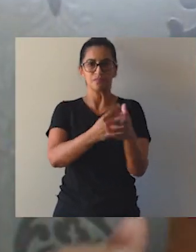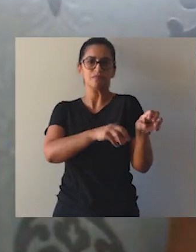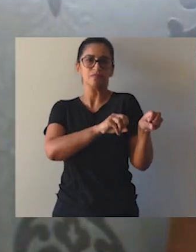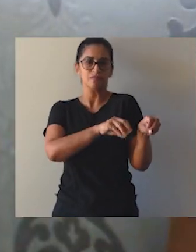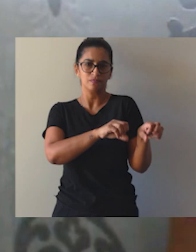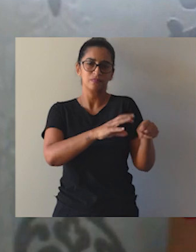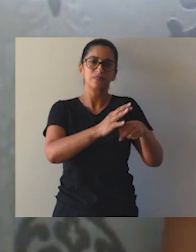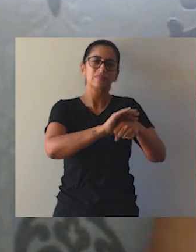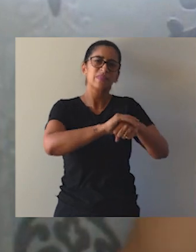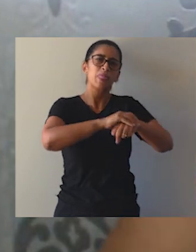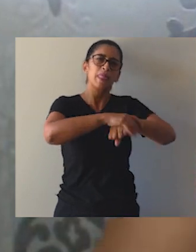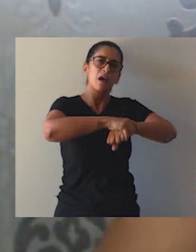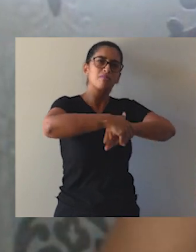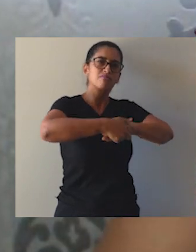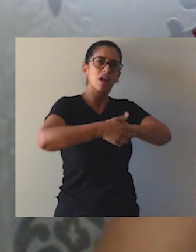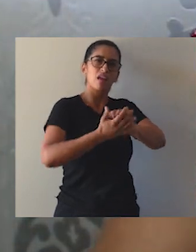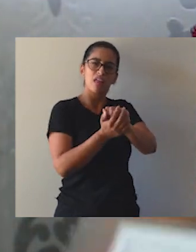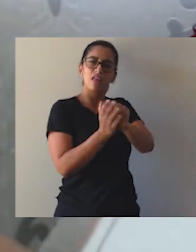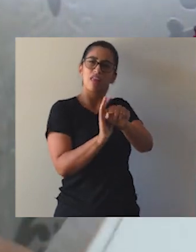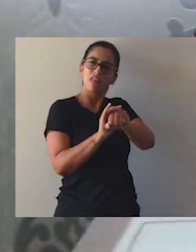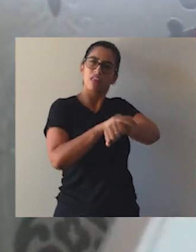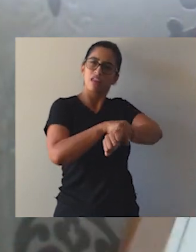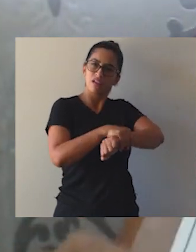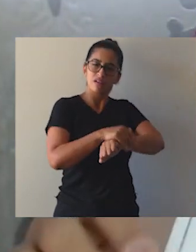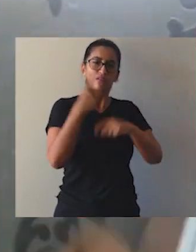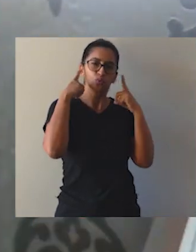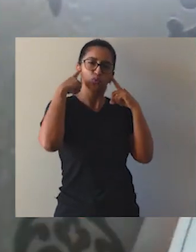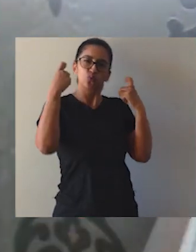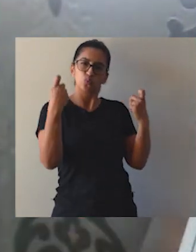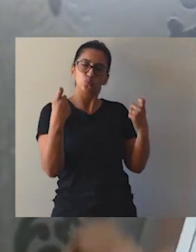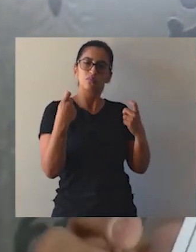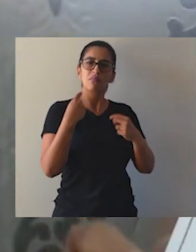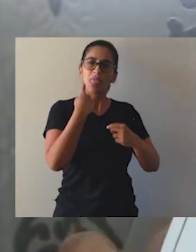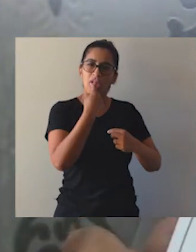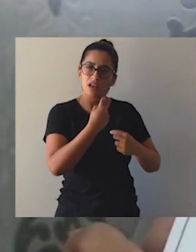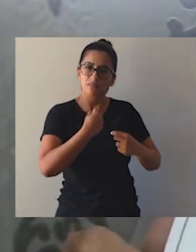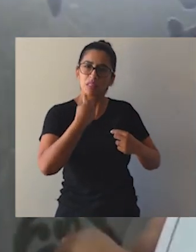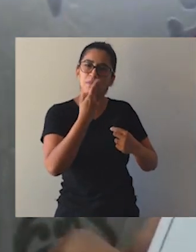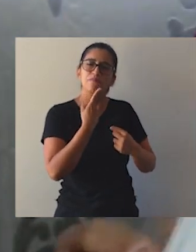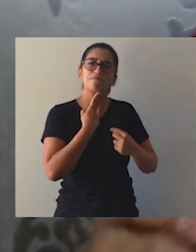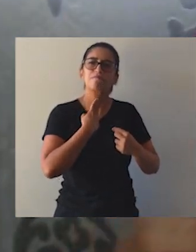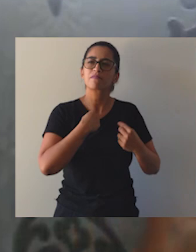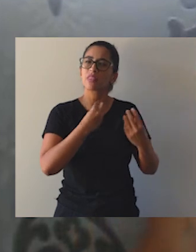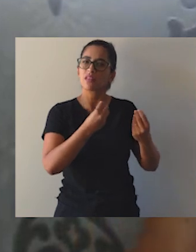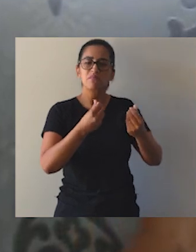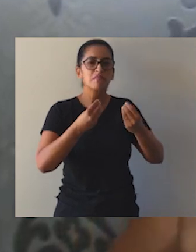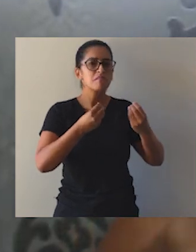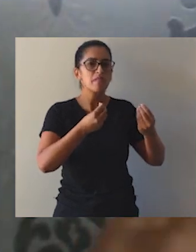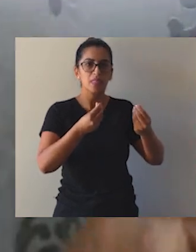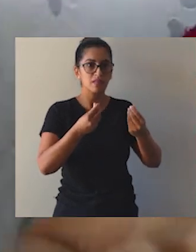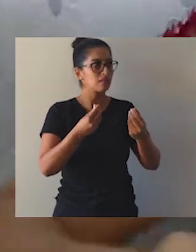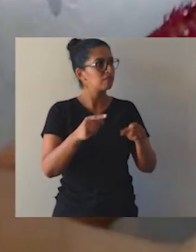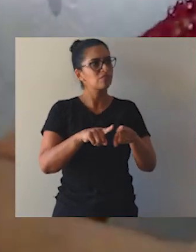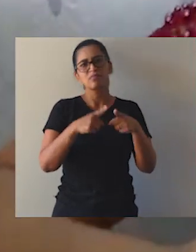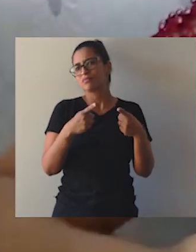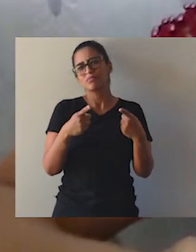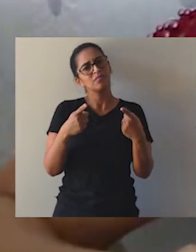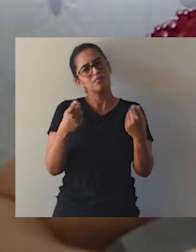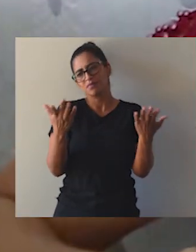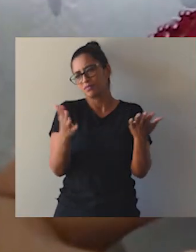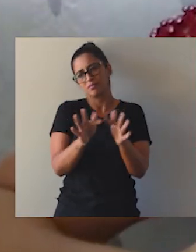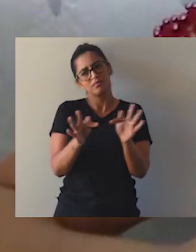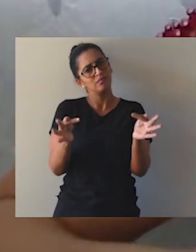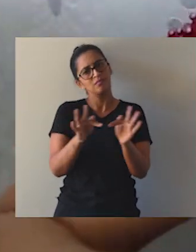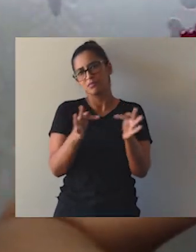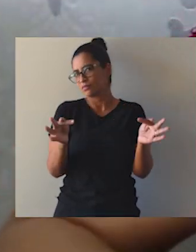sensorial com os nossos alunos. Mas, assim, é basicamente isso, gente. Né, Maria Cláudia? Aqui,